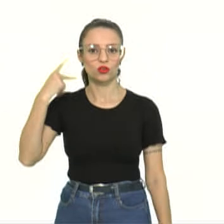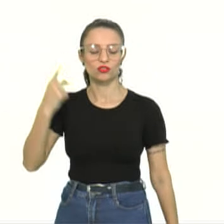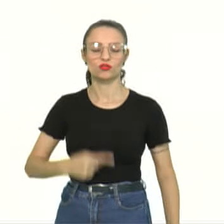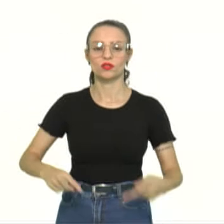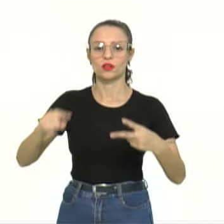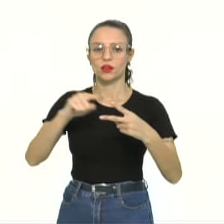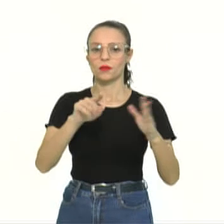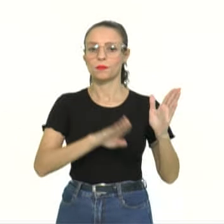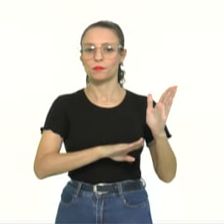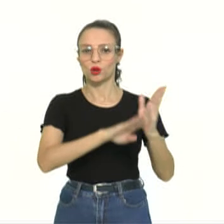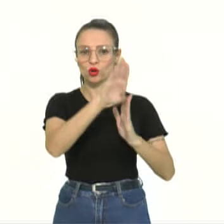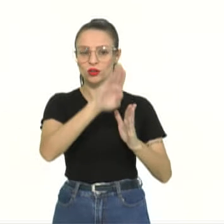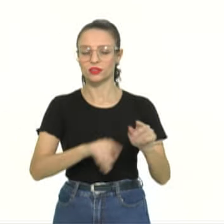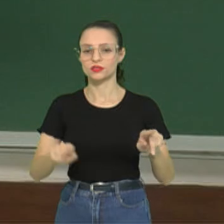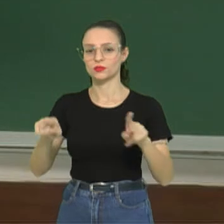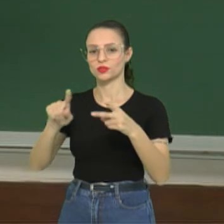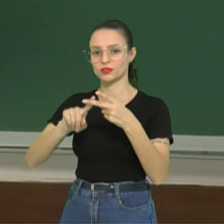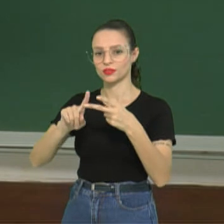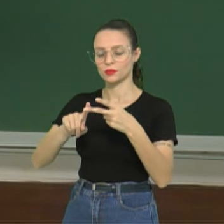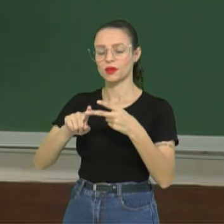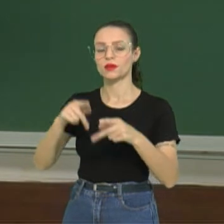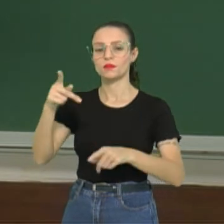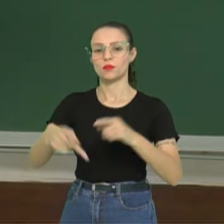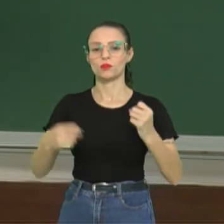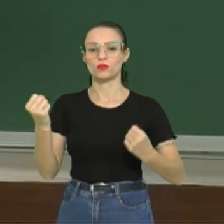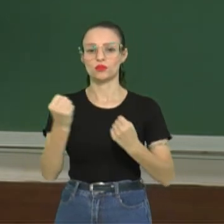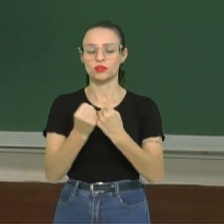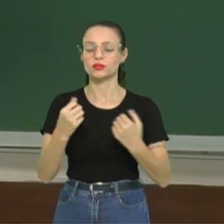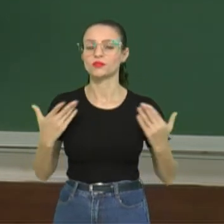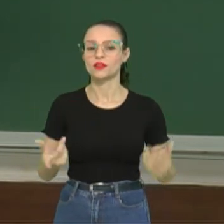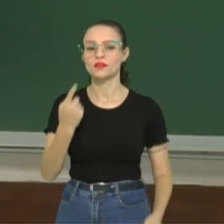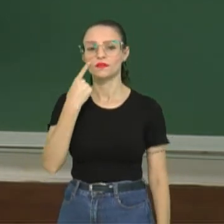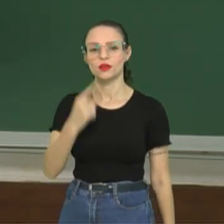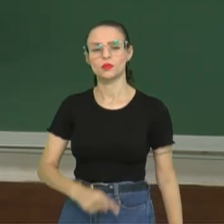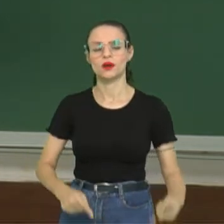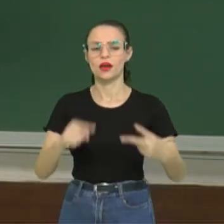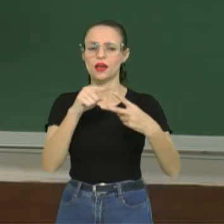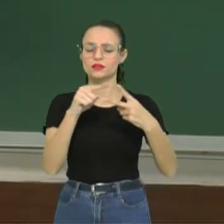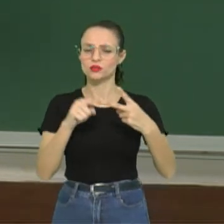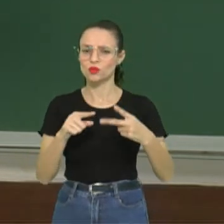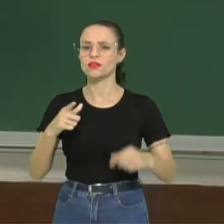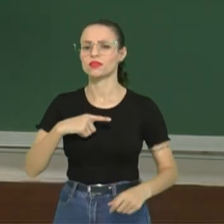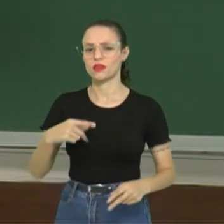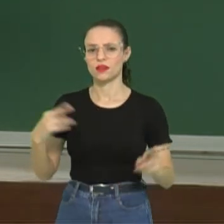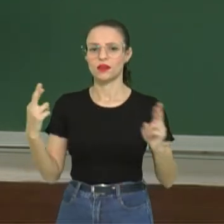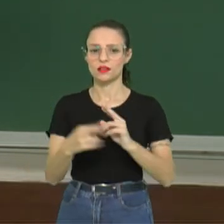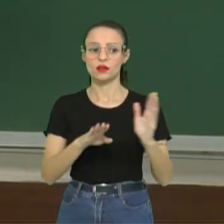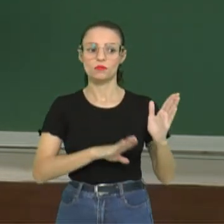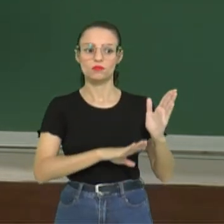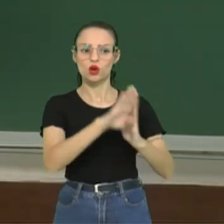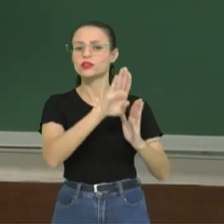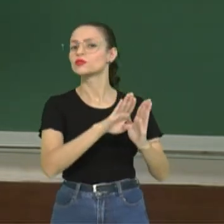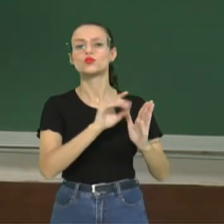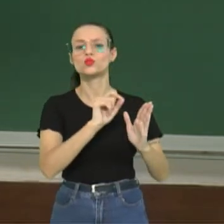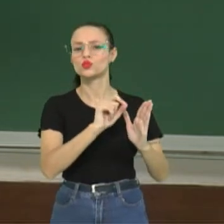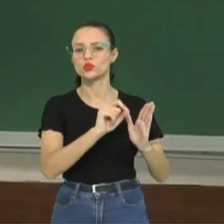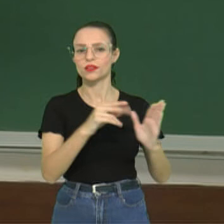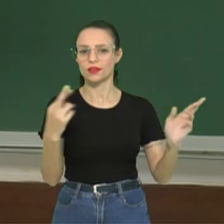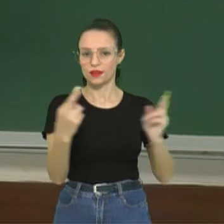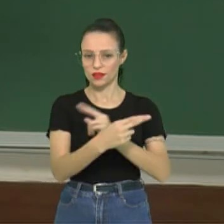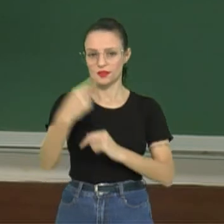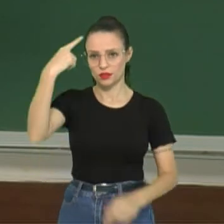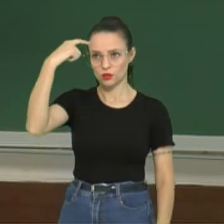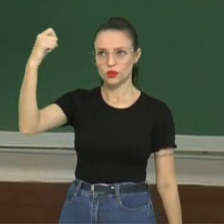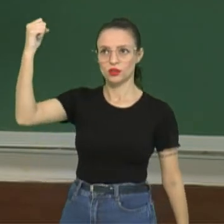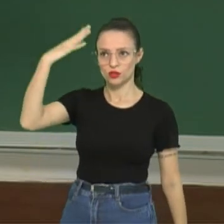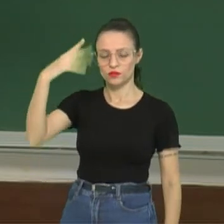progressismo e populismo vimos como essas correntes tem relação o progressismo no caso com o